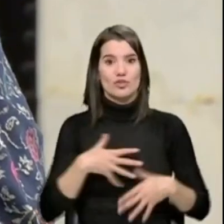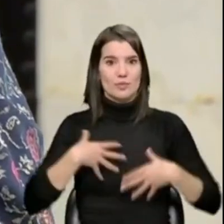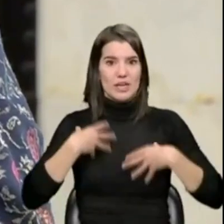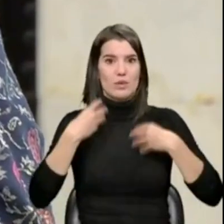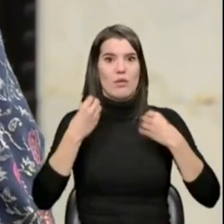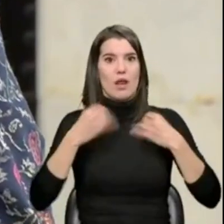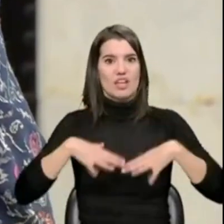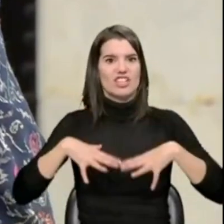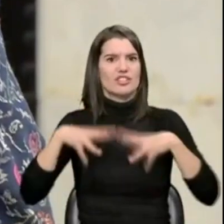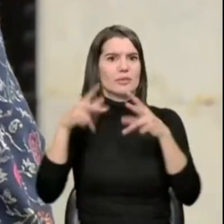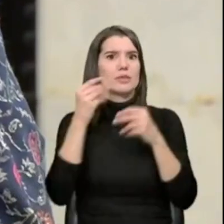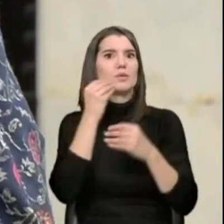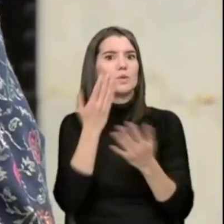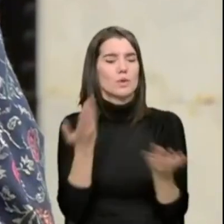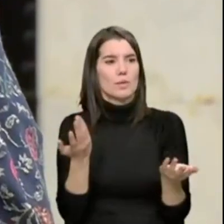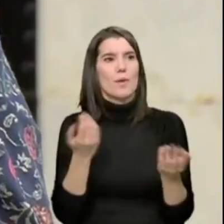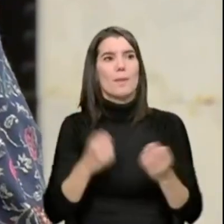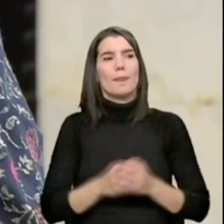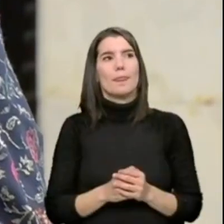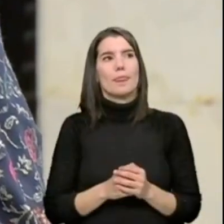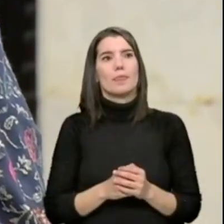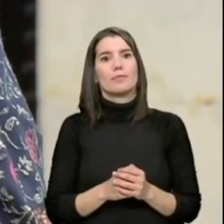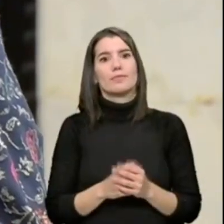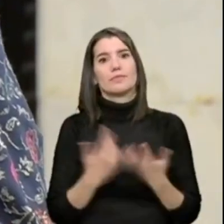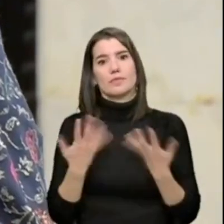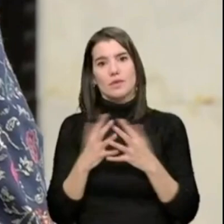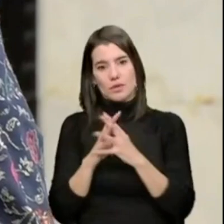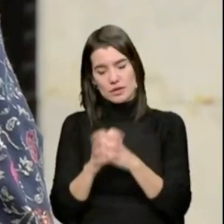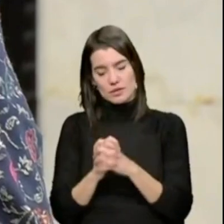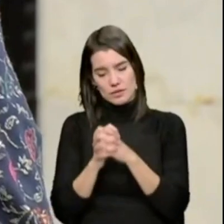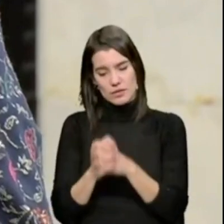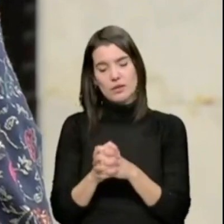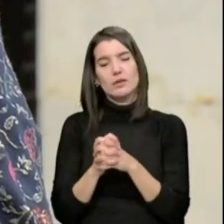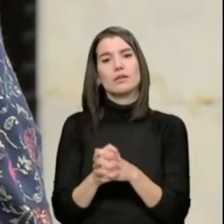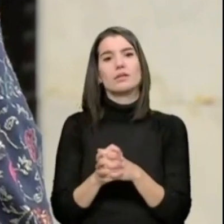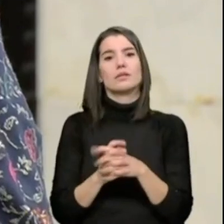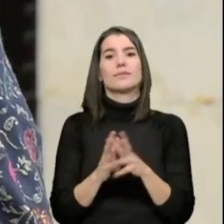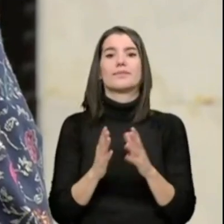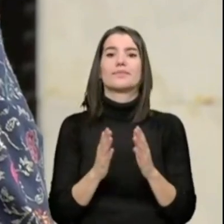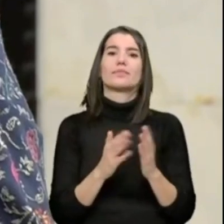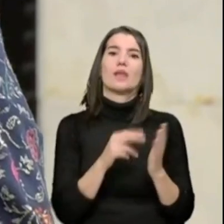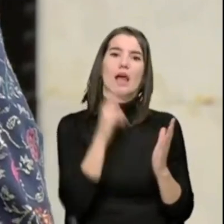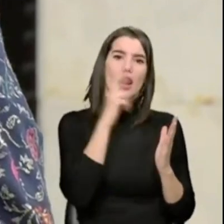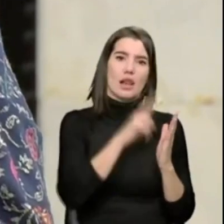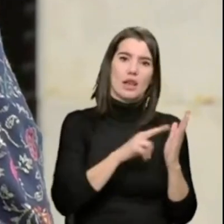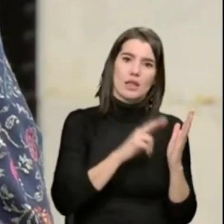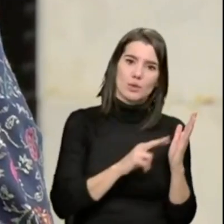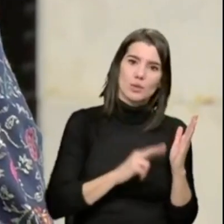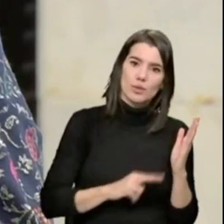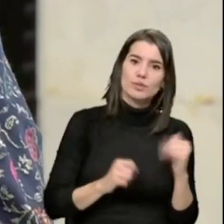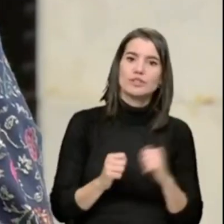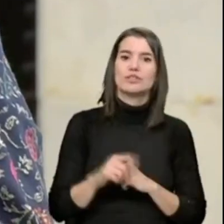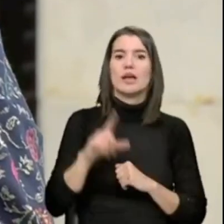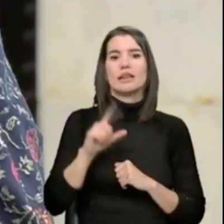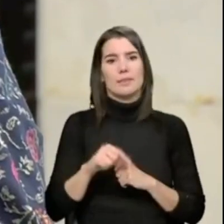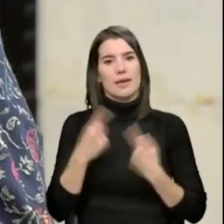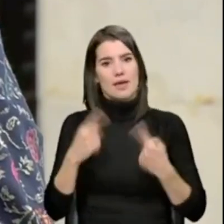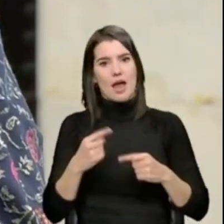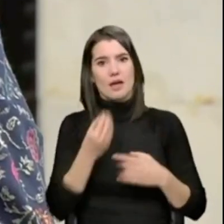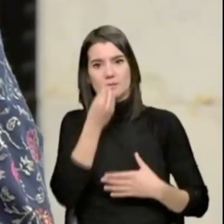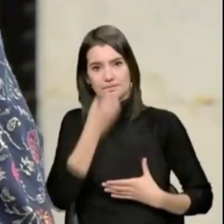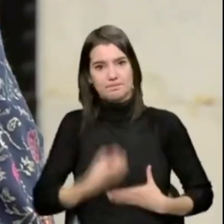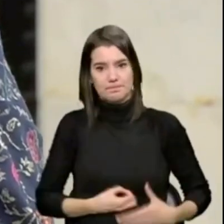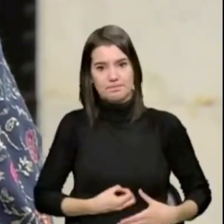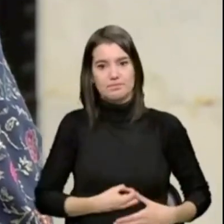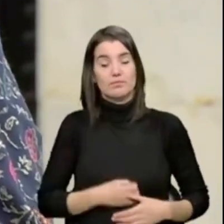espiritual? Consta em orações, consta em leituras épicas, temos também o nosso jejum,